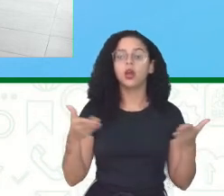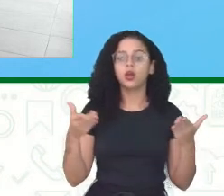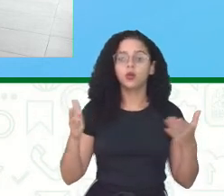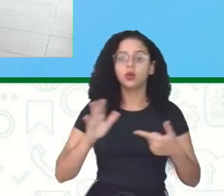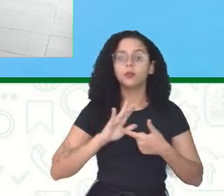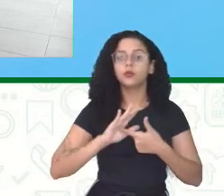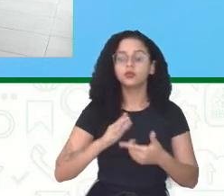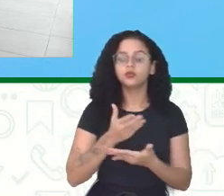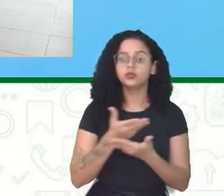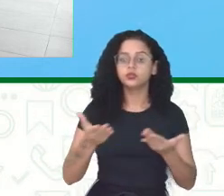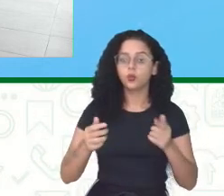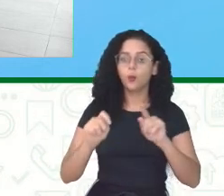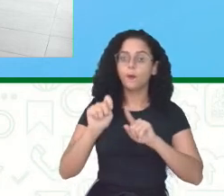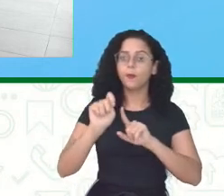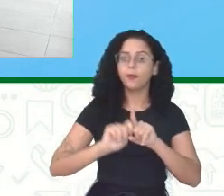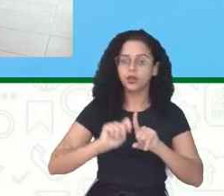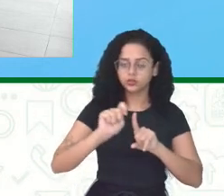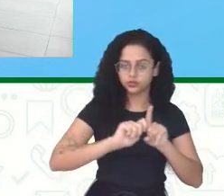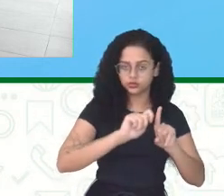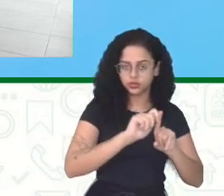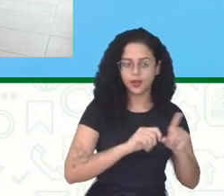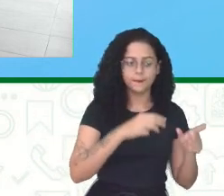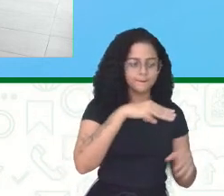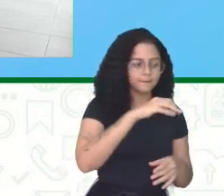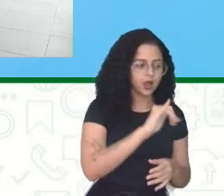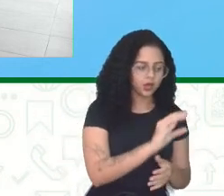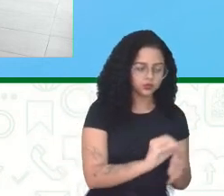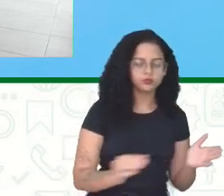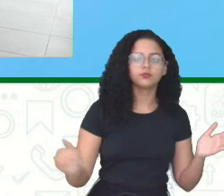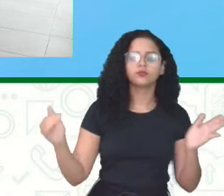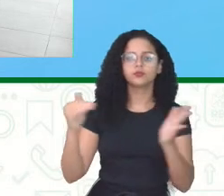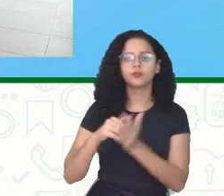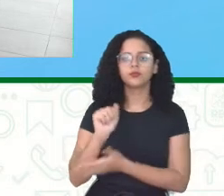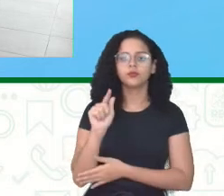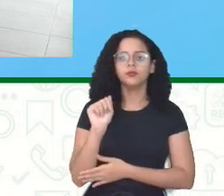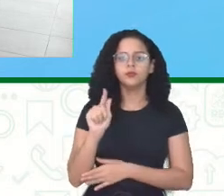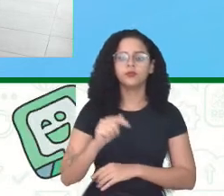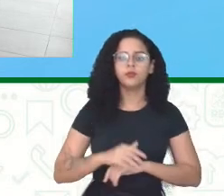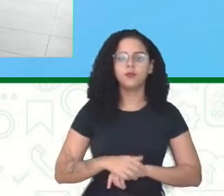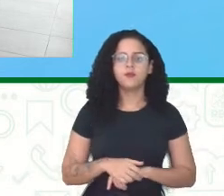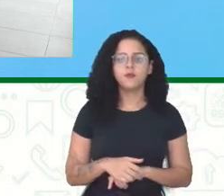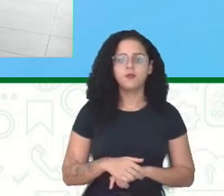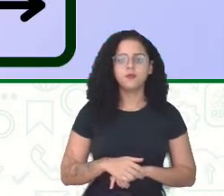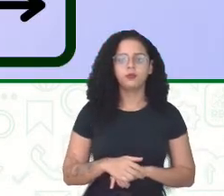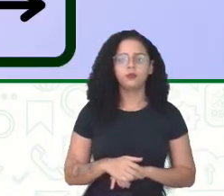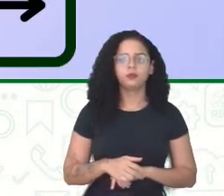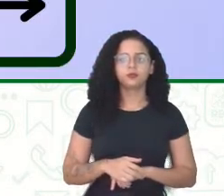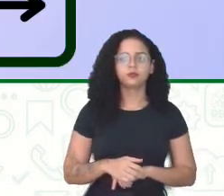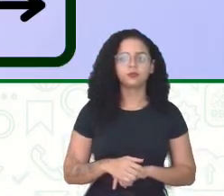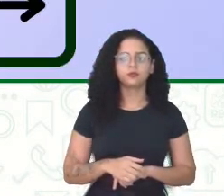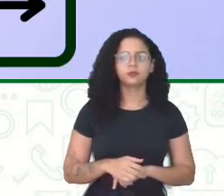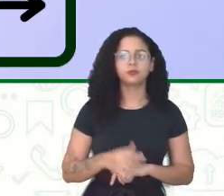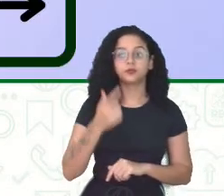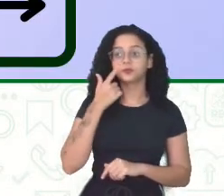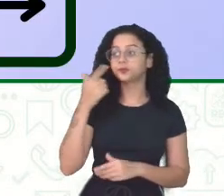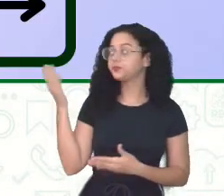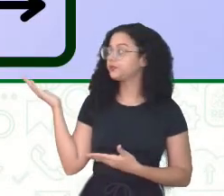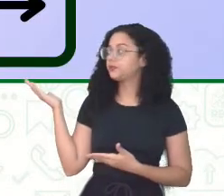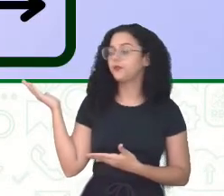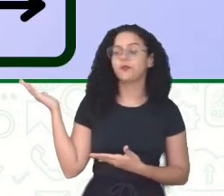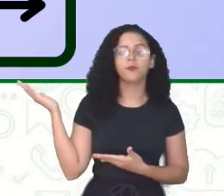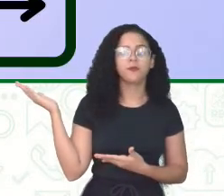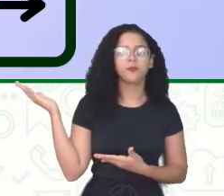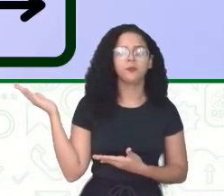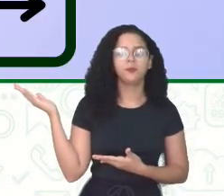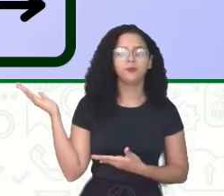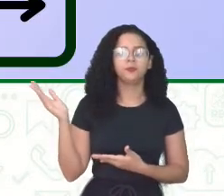com os meses, né? De maio a agosto. Vamos ver? Olha só o gráfico. Então, eu tenho